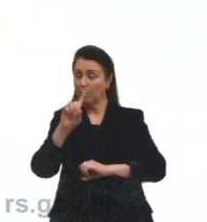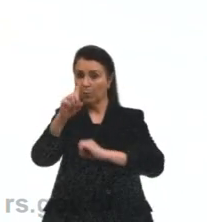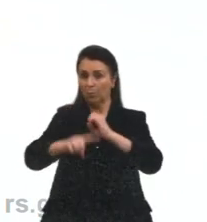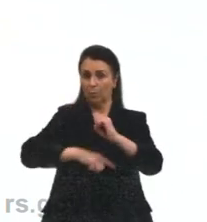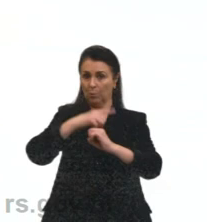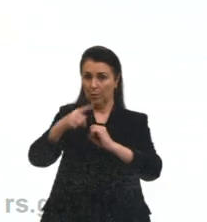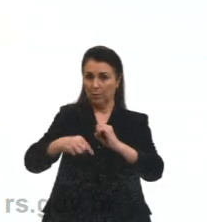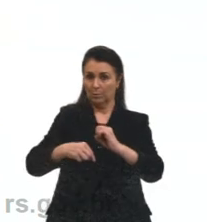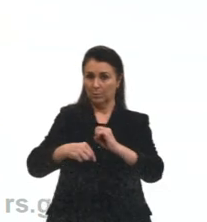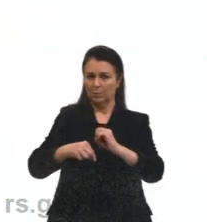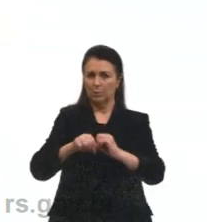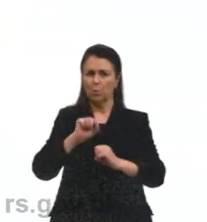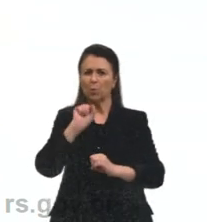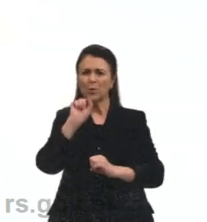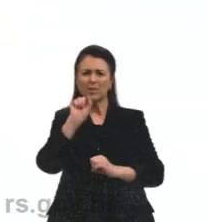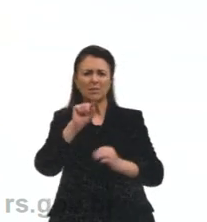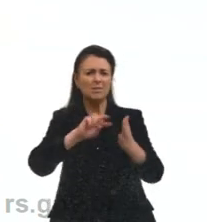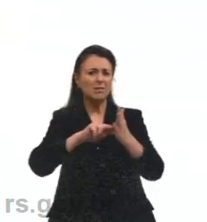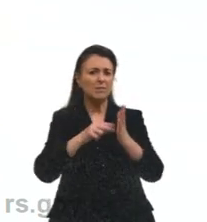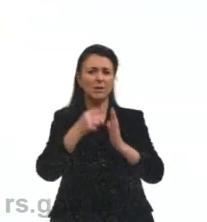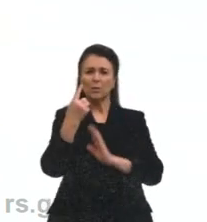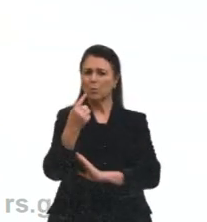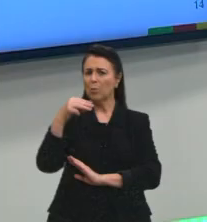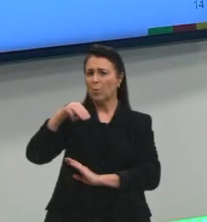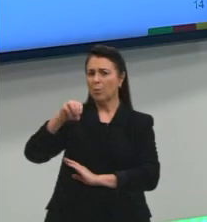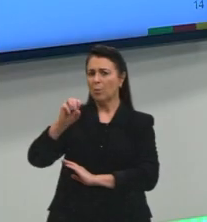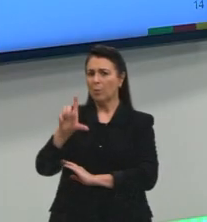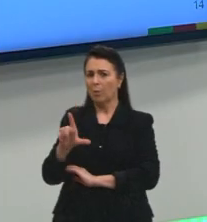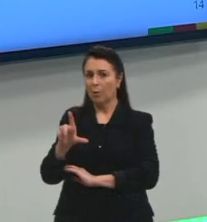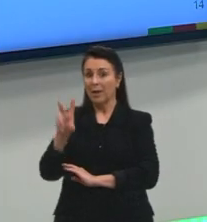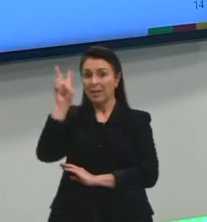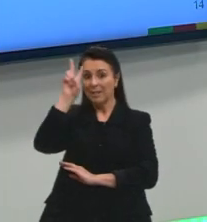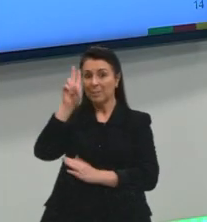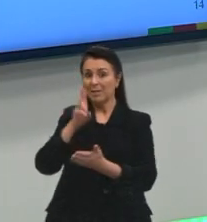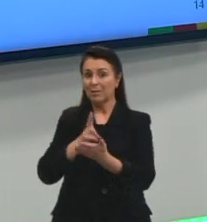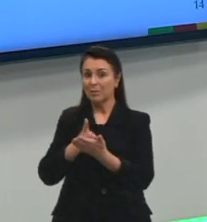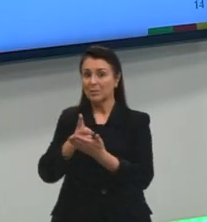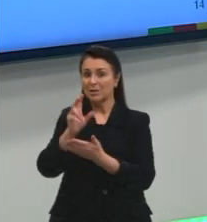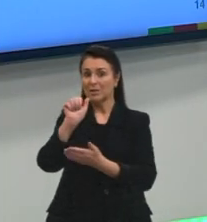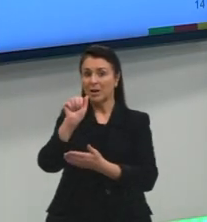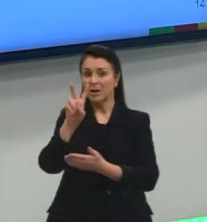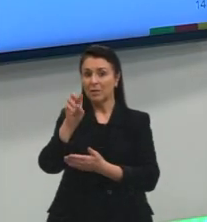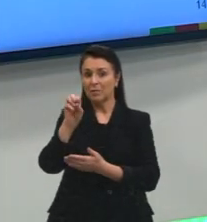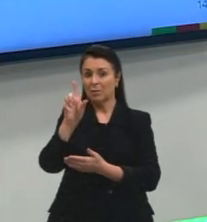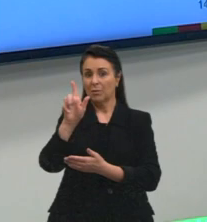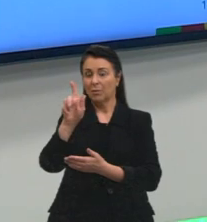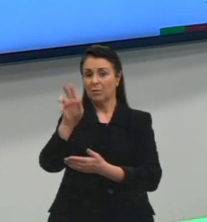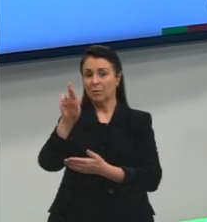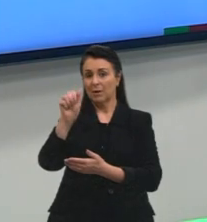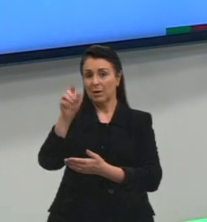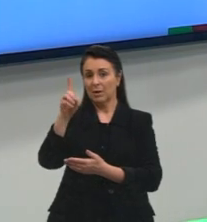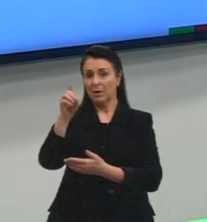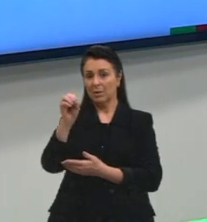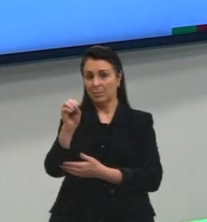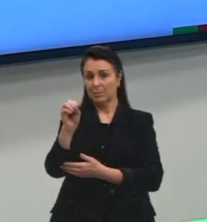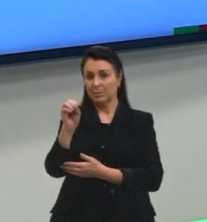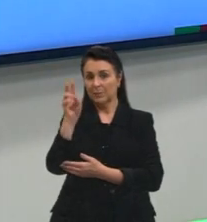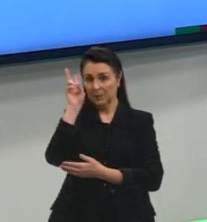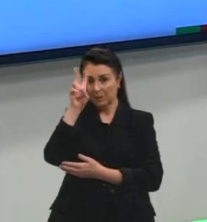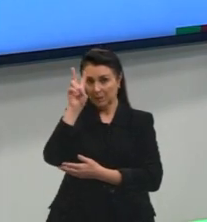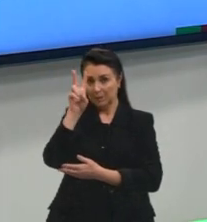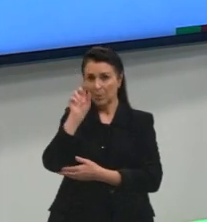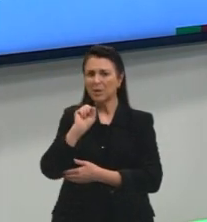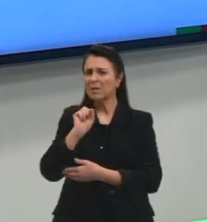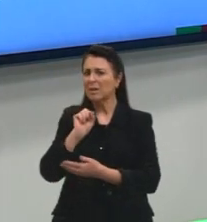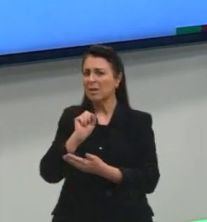o que que é um mol a gente vai lembrar lá da constante de avogadro que a gente vai vendo determinar aula de físico-química né O que